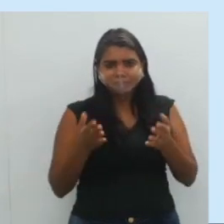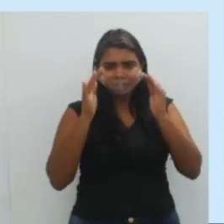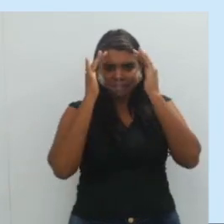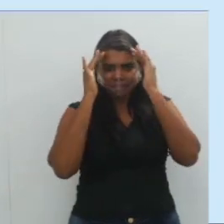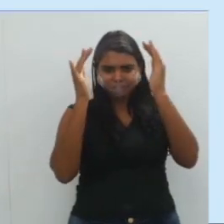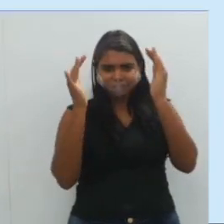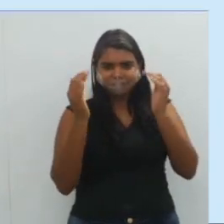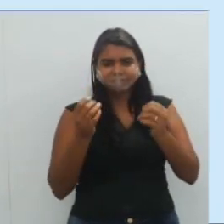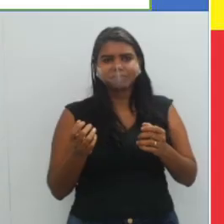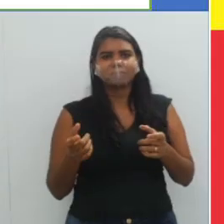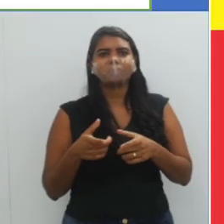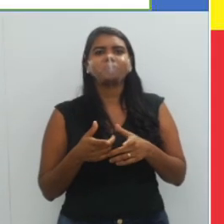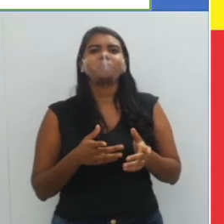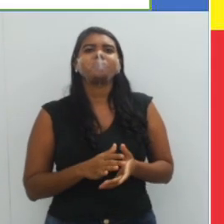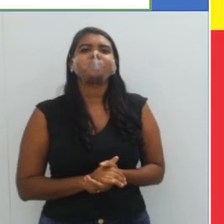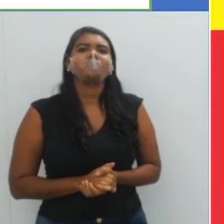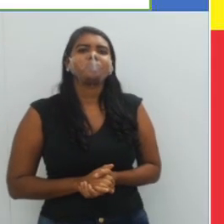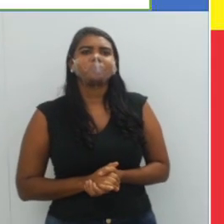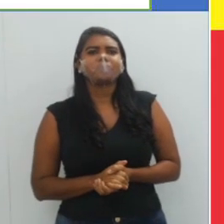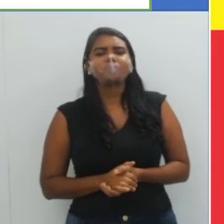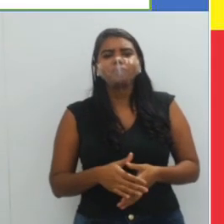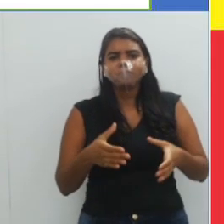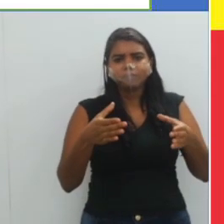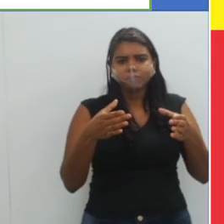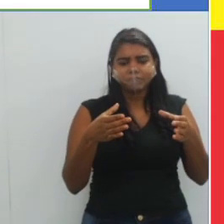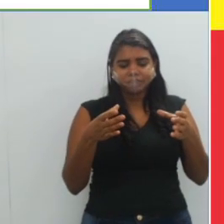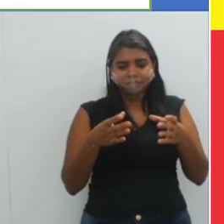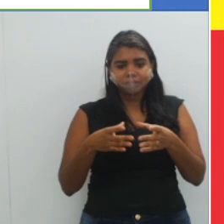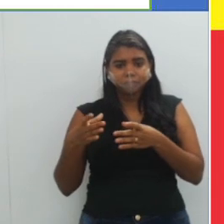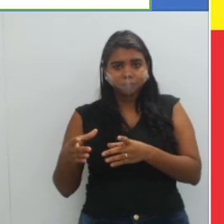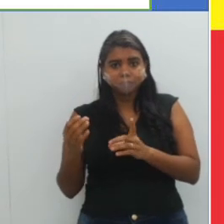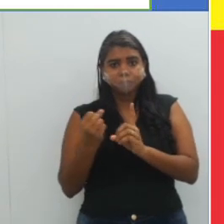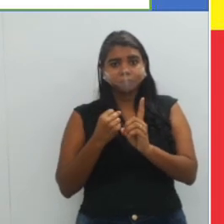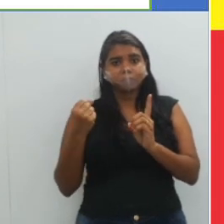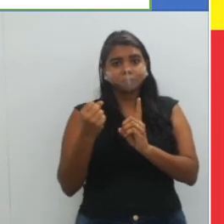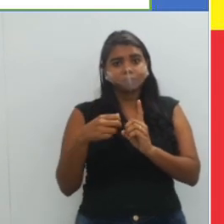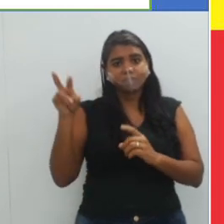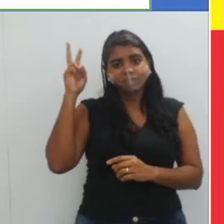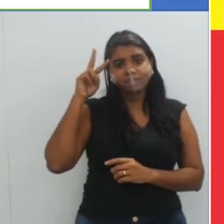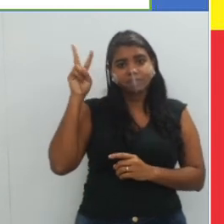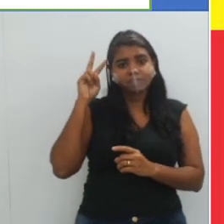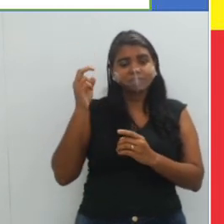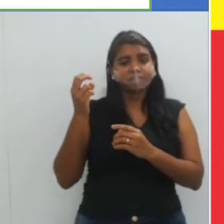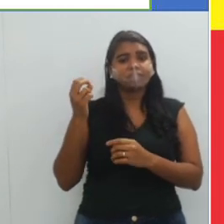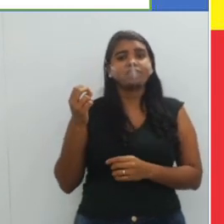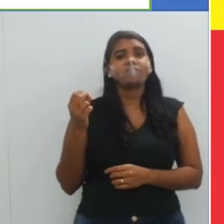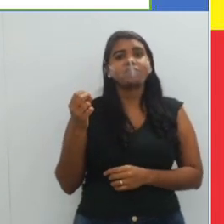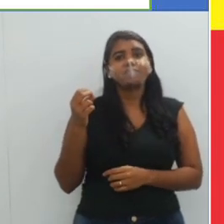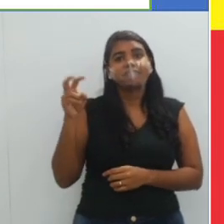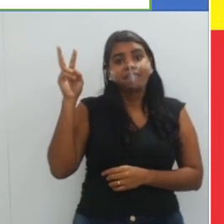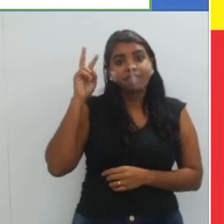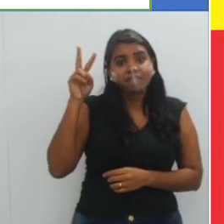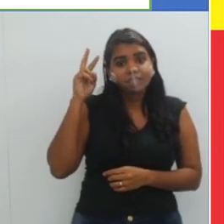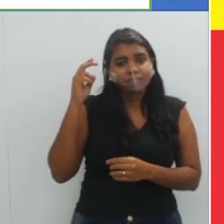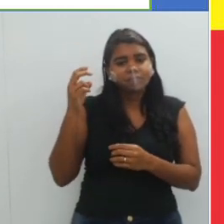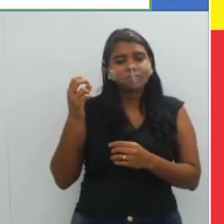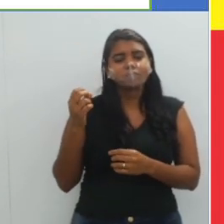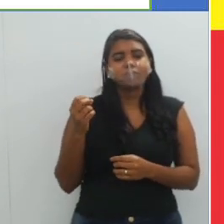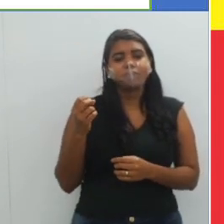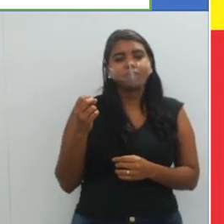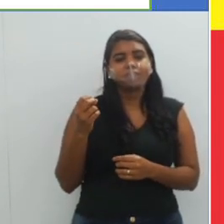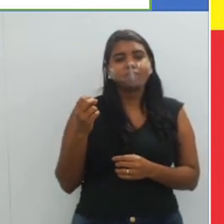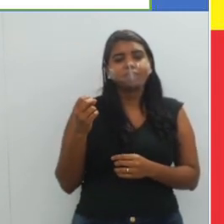esse respeito às minorias. São grupos sociais historicamente, olha a palavra,